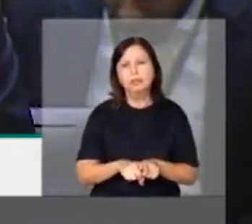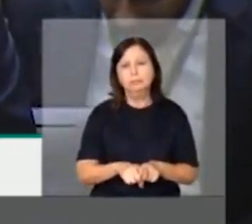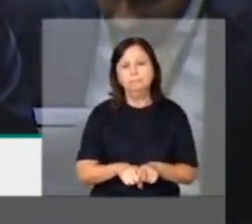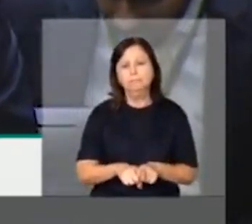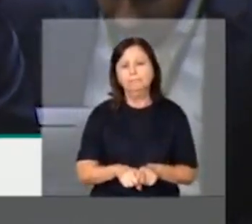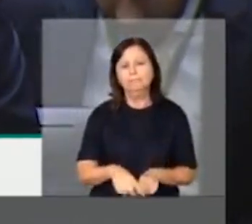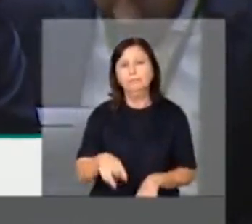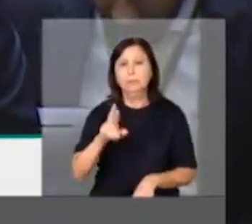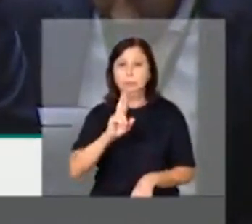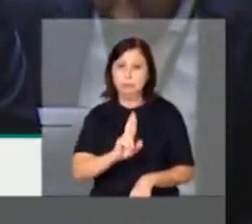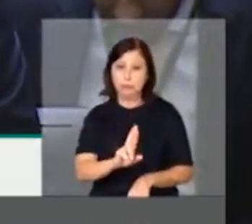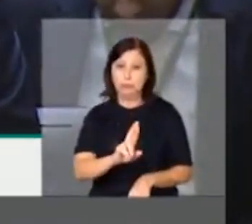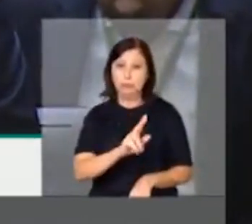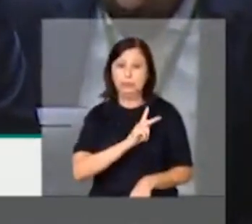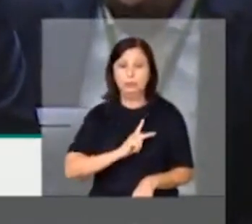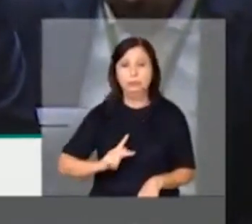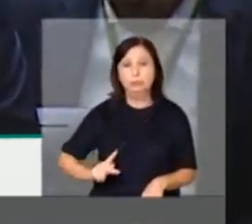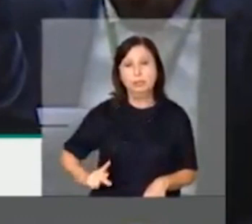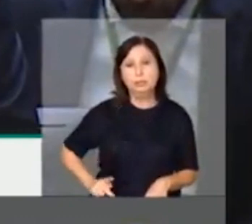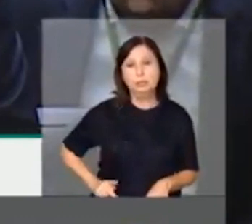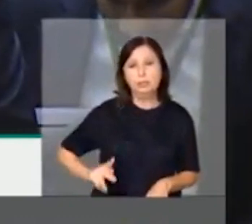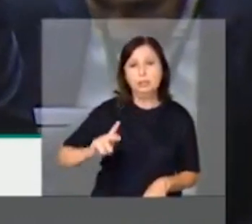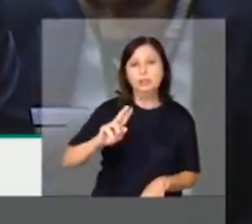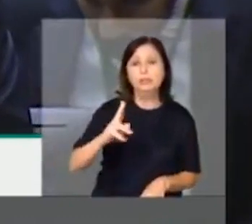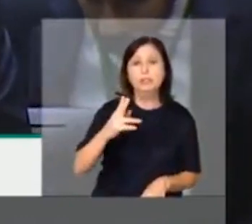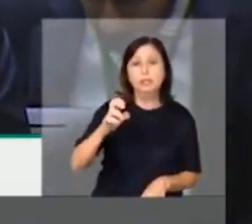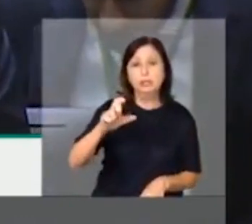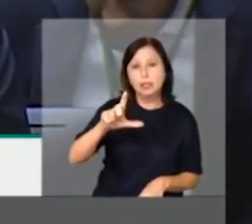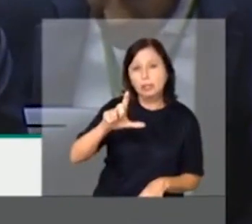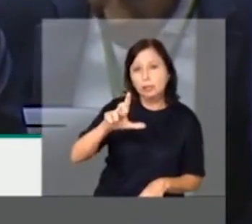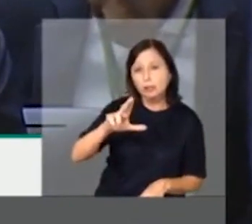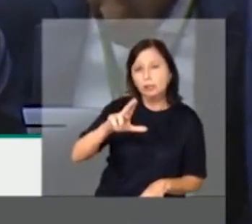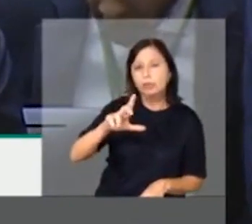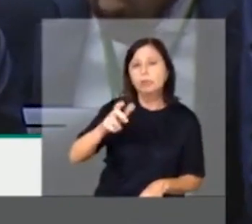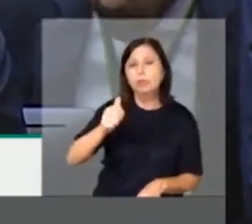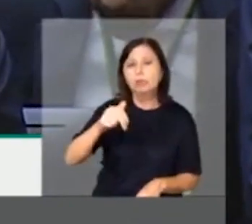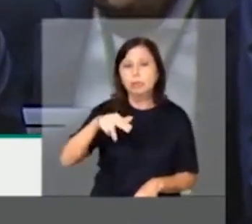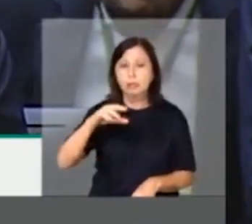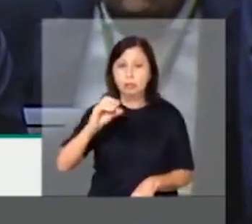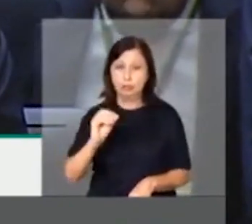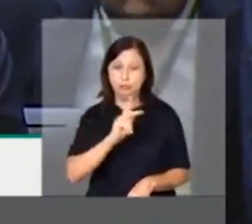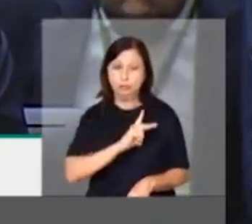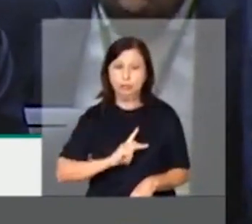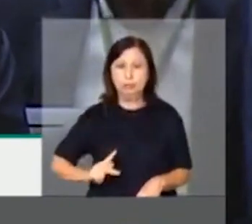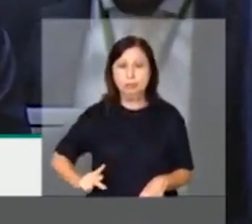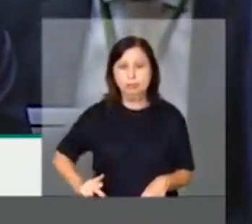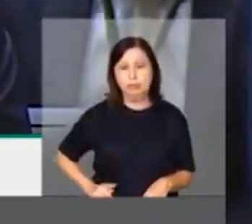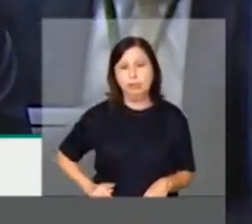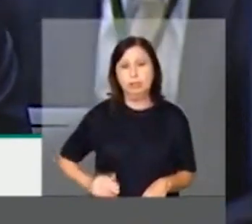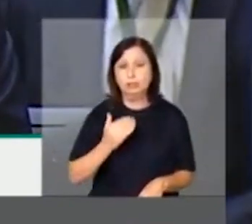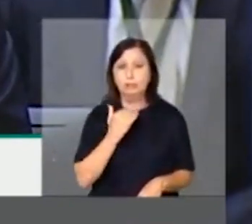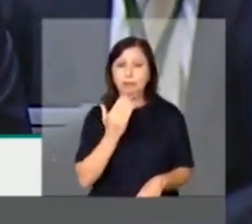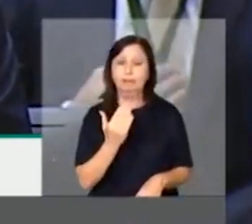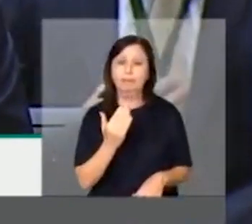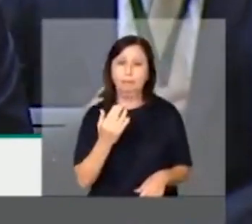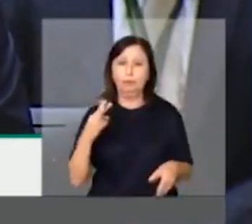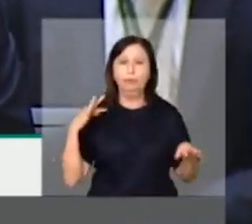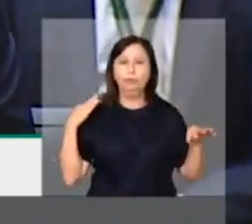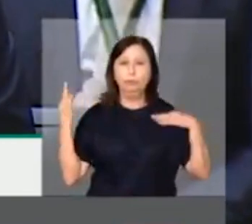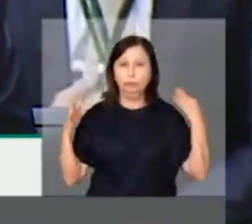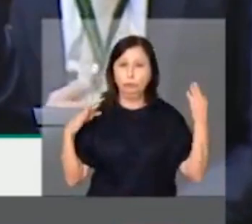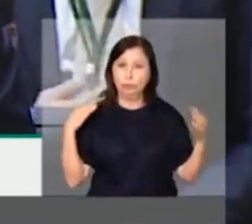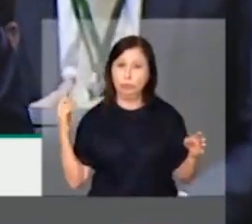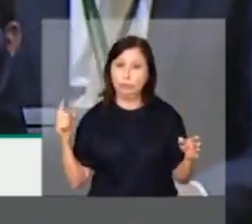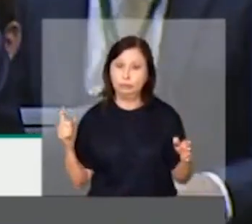Passos, presidente da Frente Parlamentar Mista de Defesa do Turismo, a indicação para o Ministério do Turismo